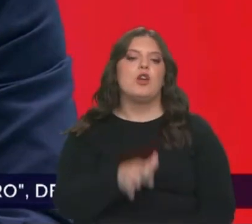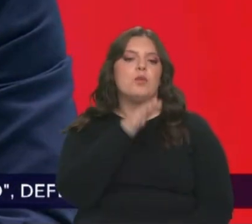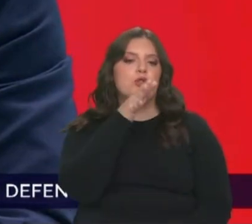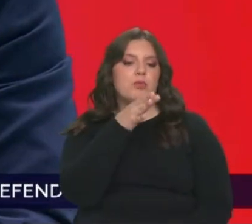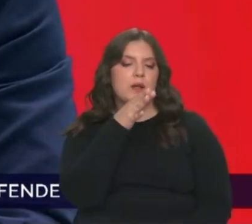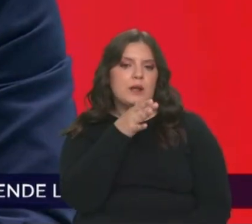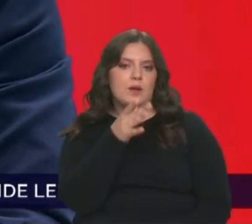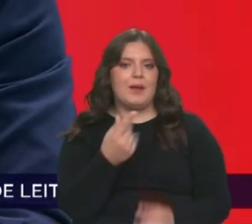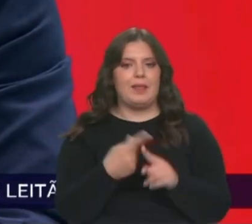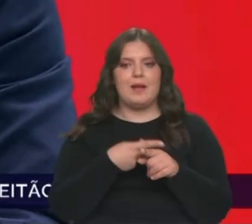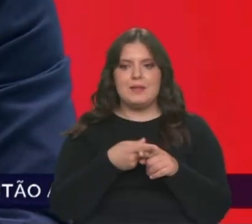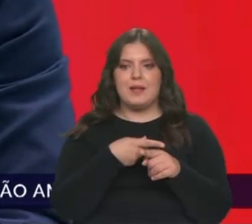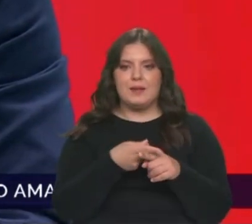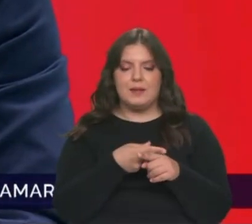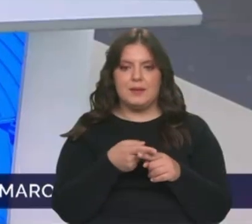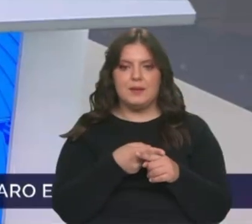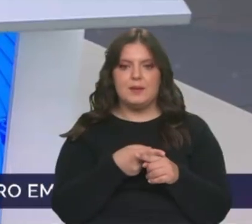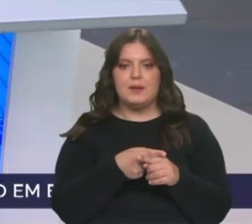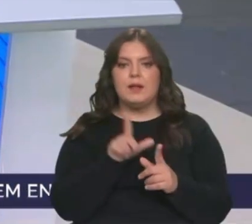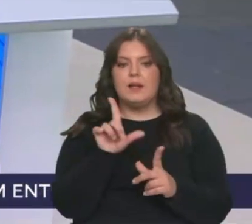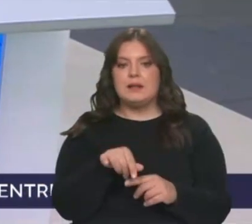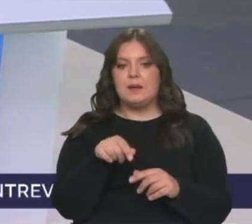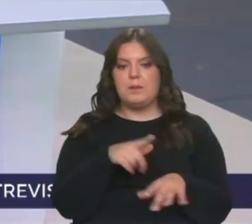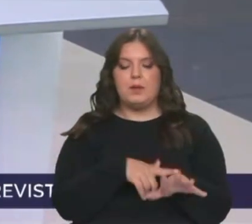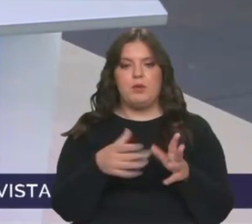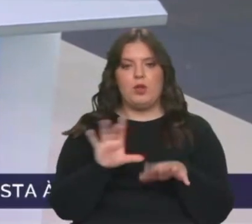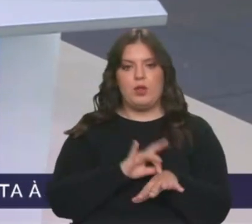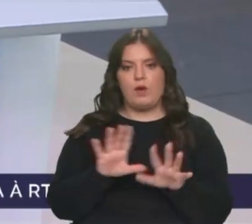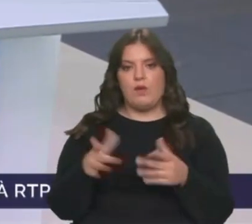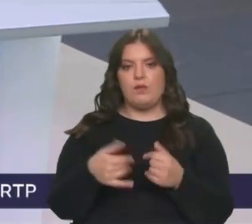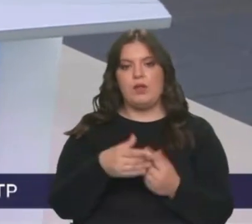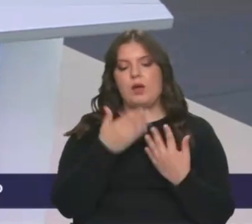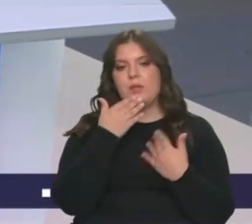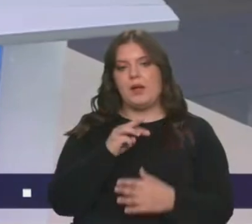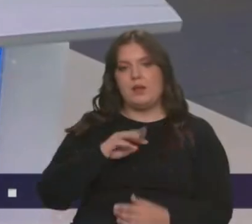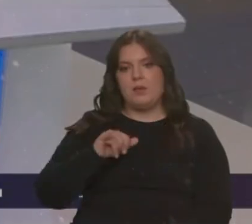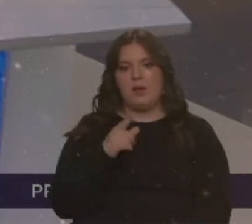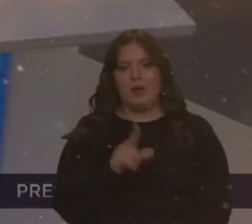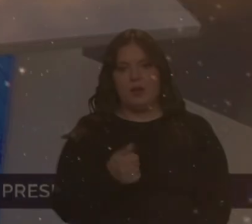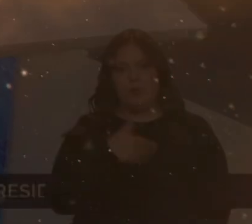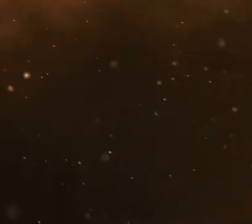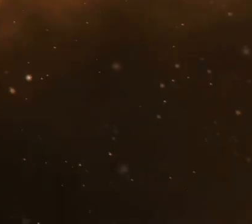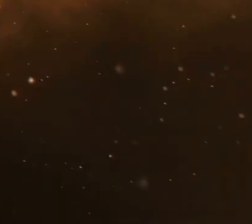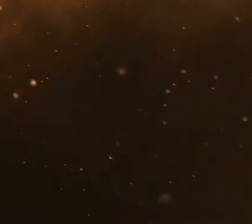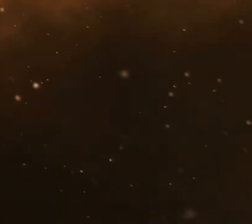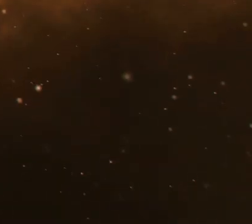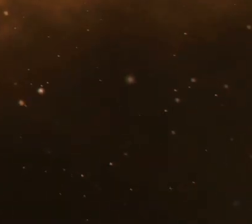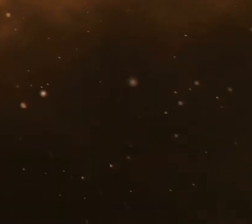explicação interessante para também o período da Covid. Miguel, obrigado. Obrigado, Daniel. Bom dia.